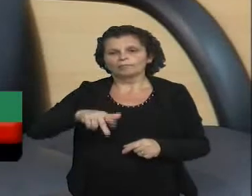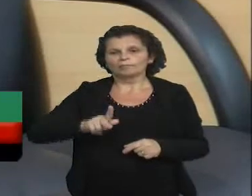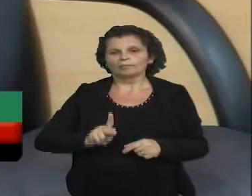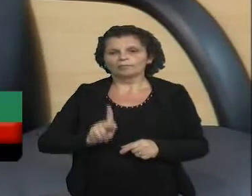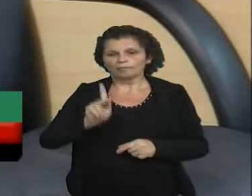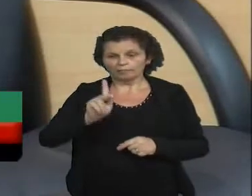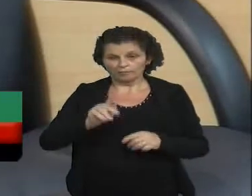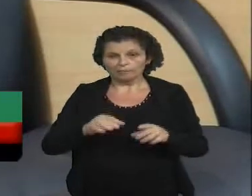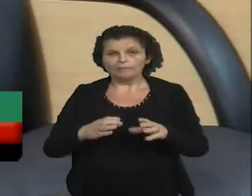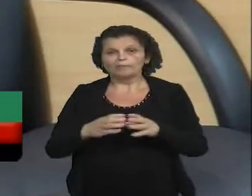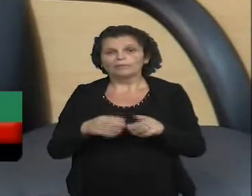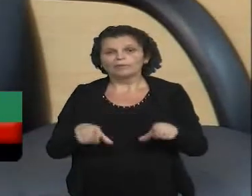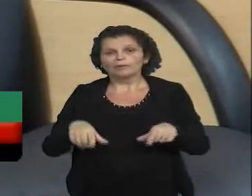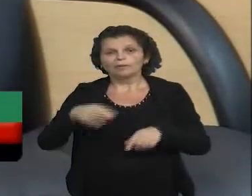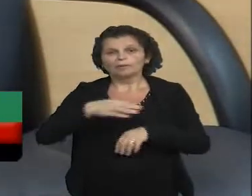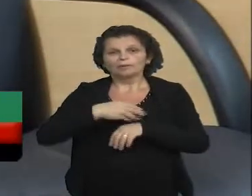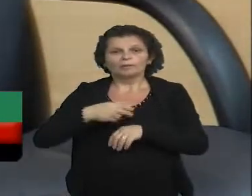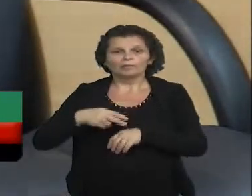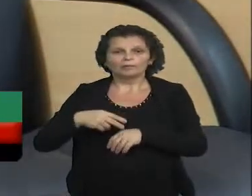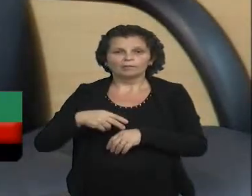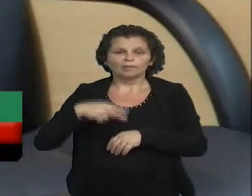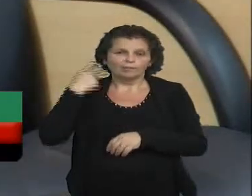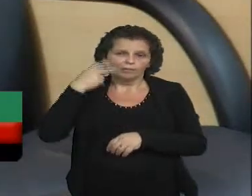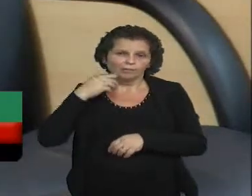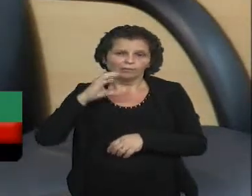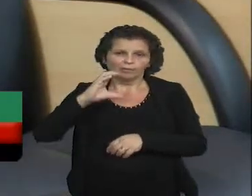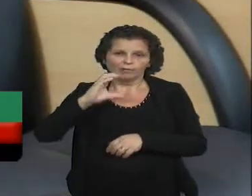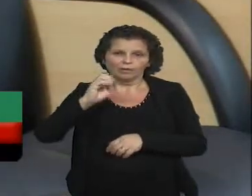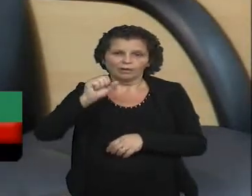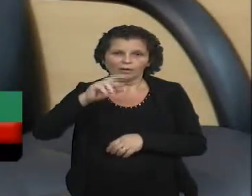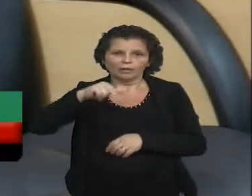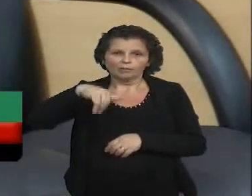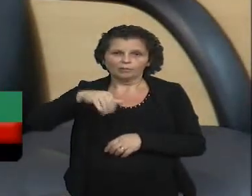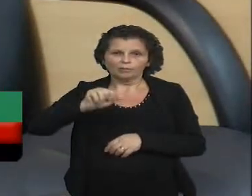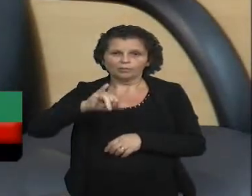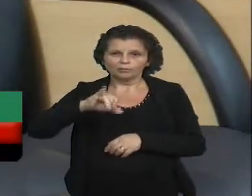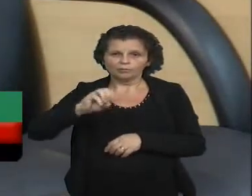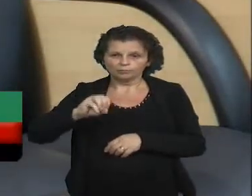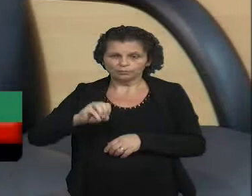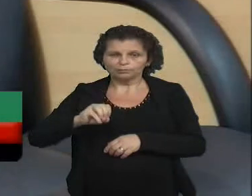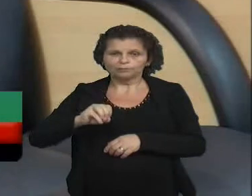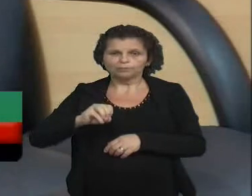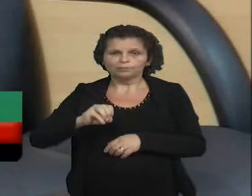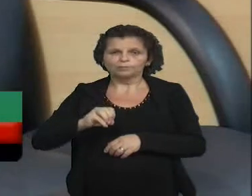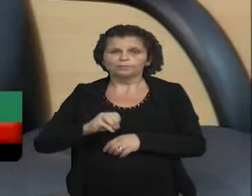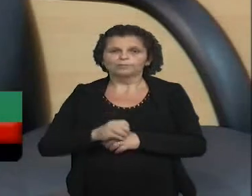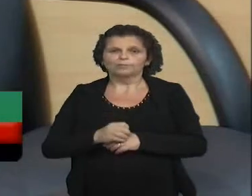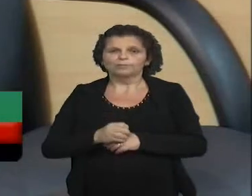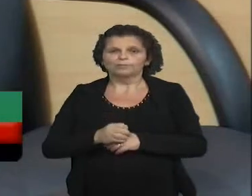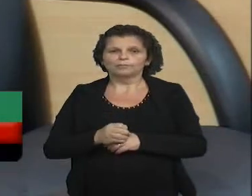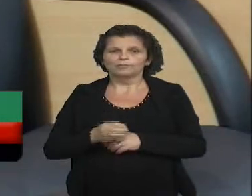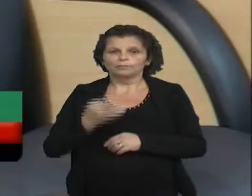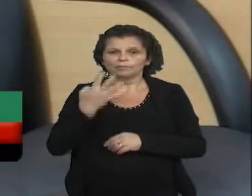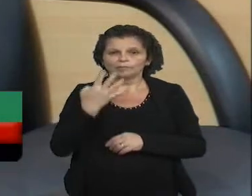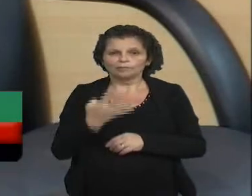do nobre vereador Carmônio Bastos. Indicação de